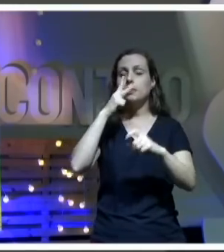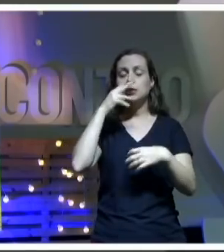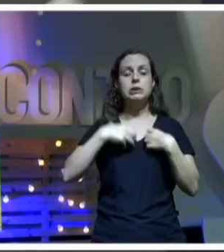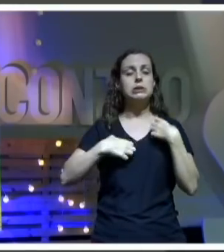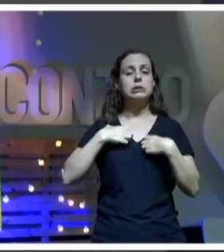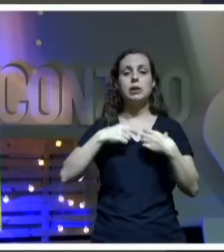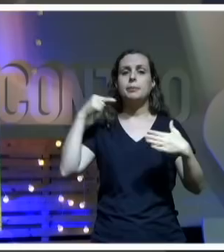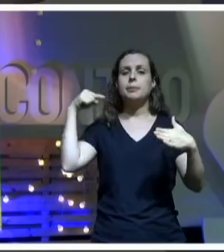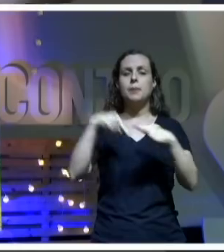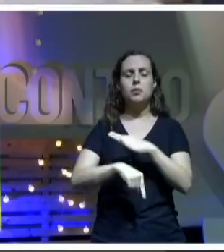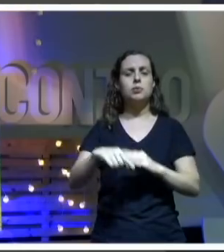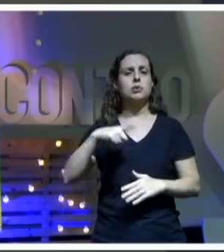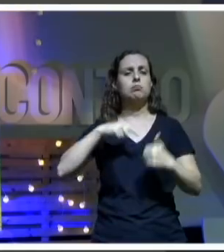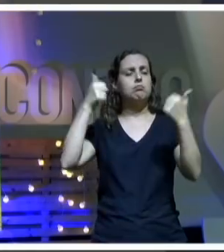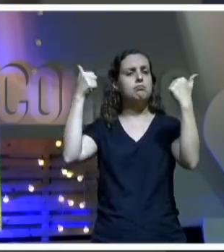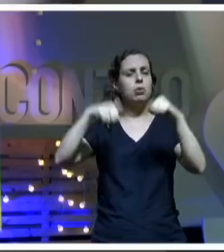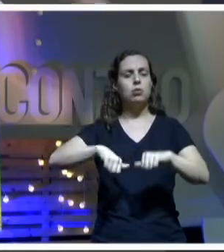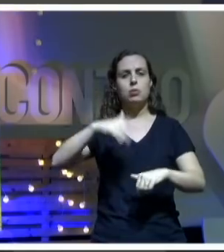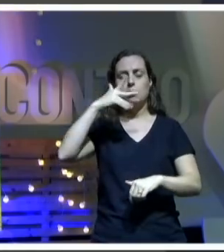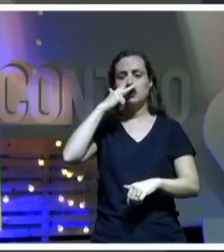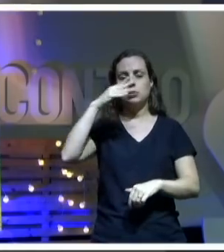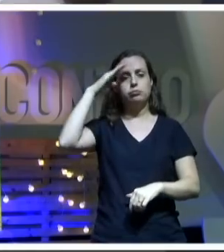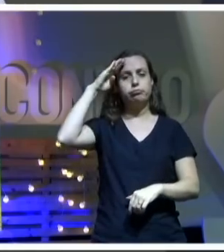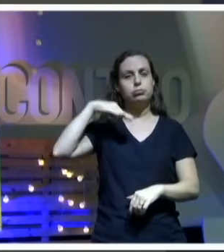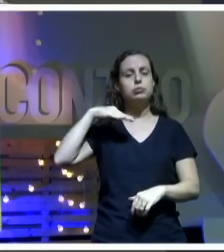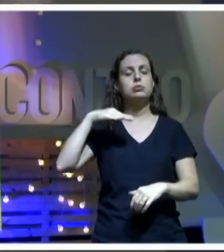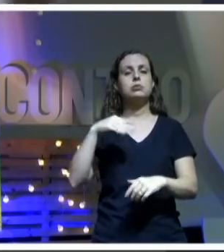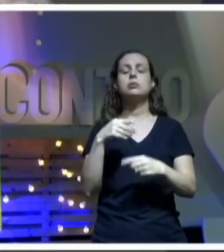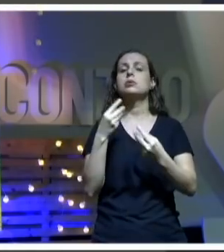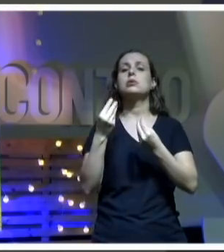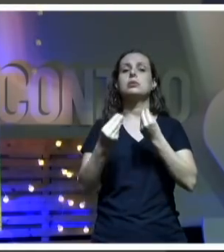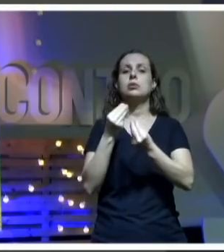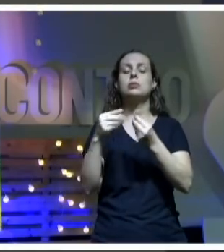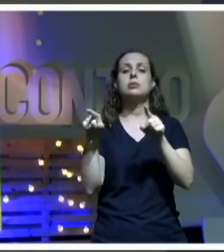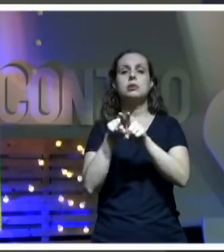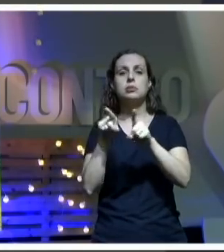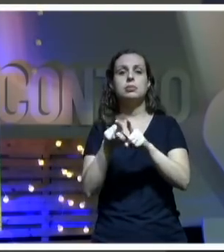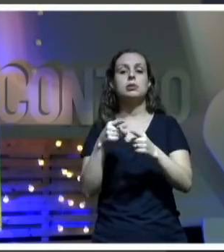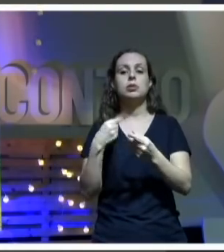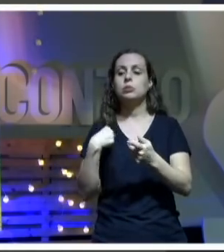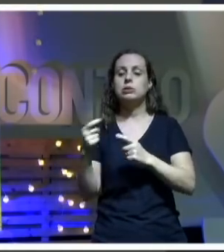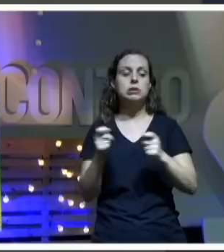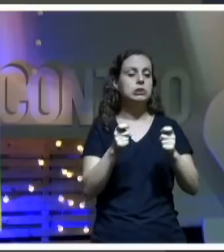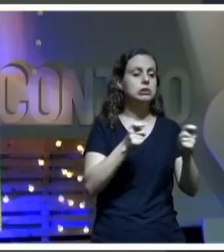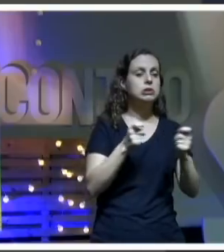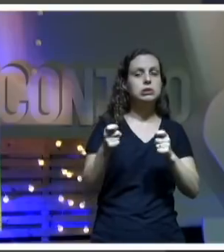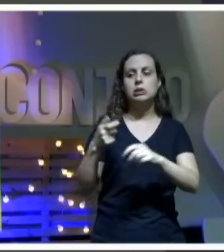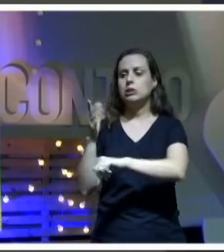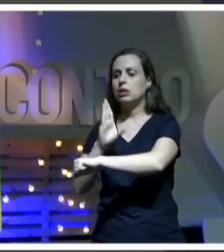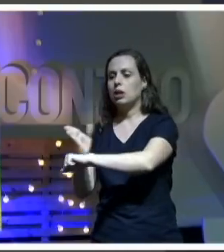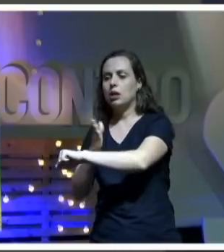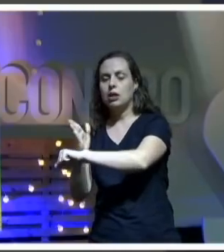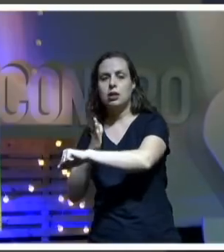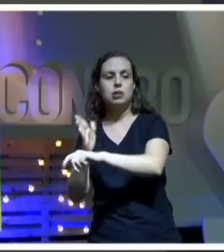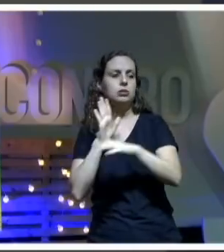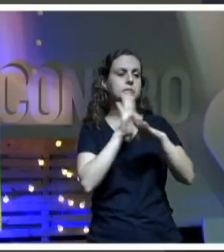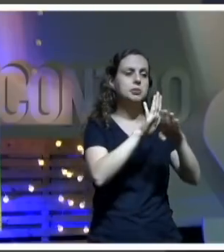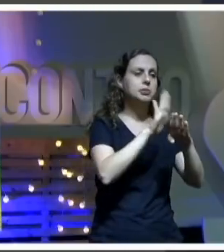pastoral e colocam pra fazer coisas decide coisas administrar e gerenciar psicologizar treinar